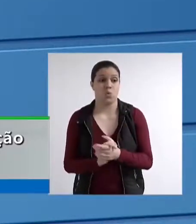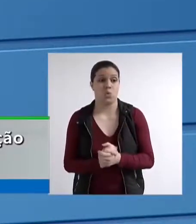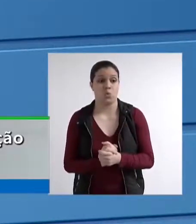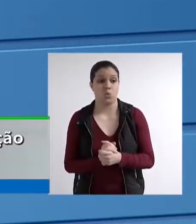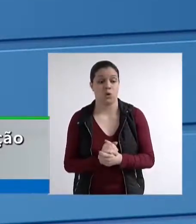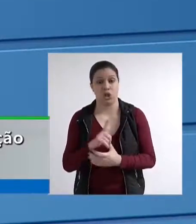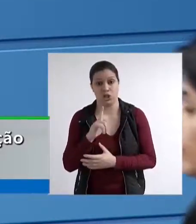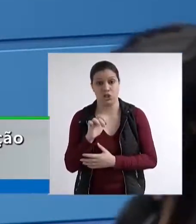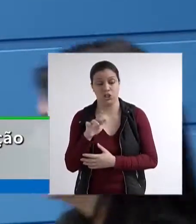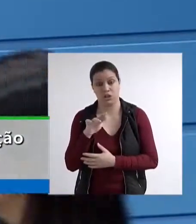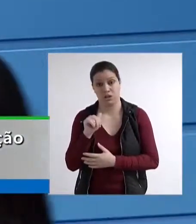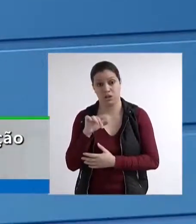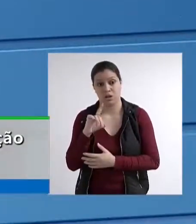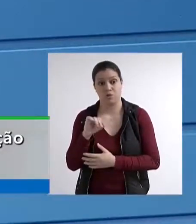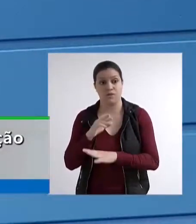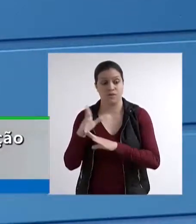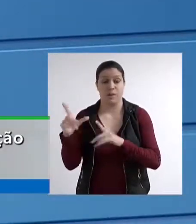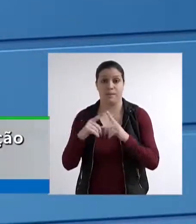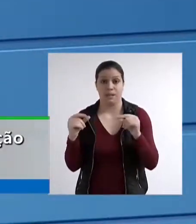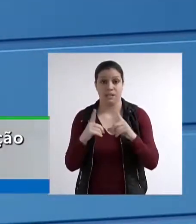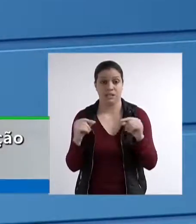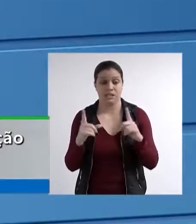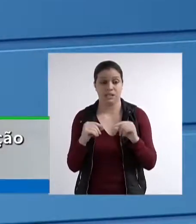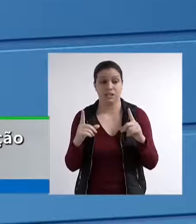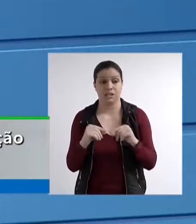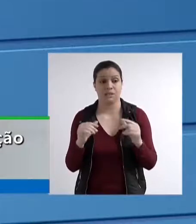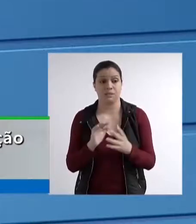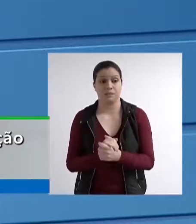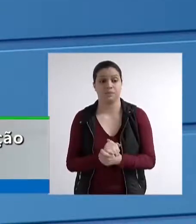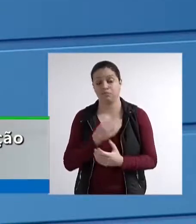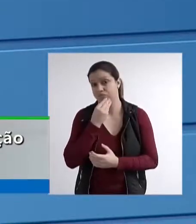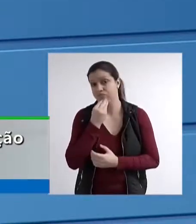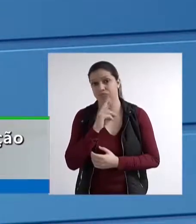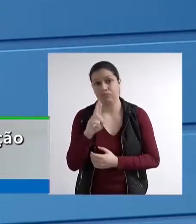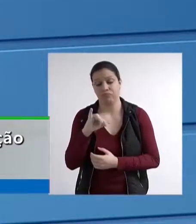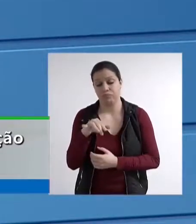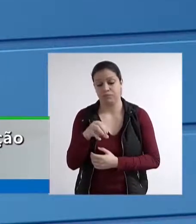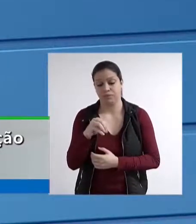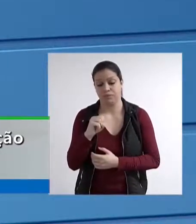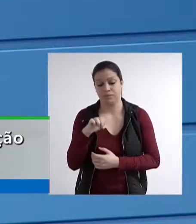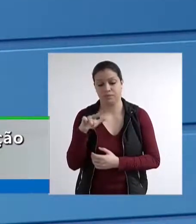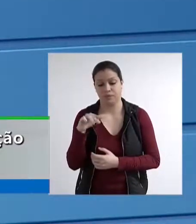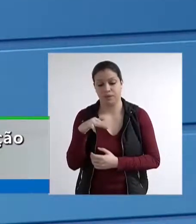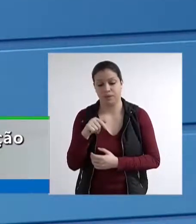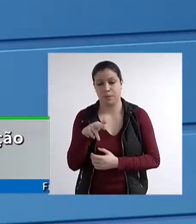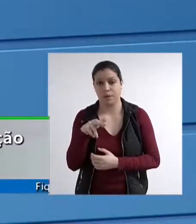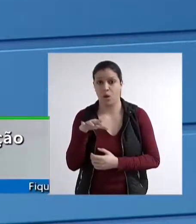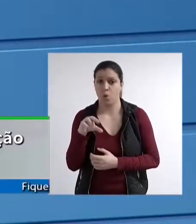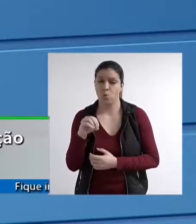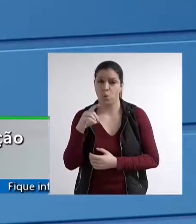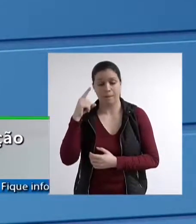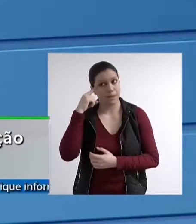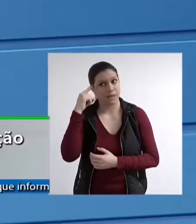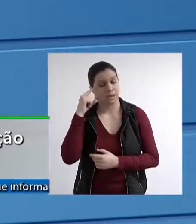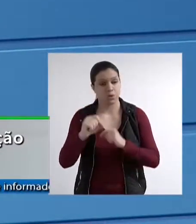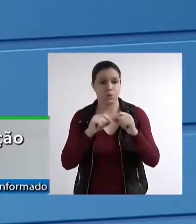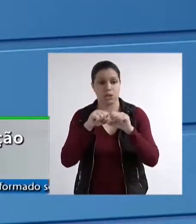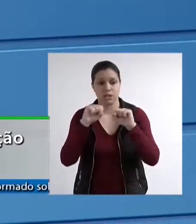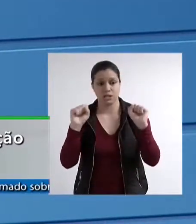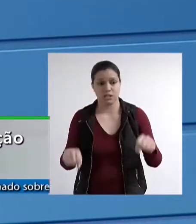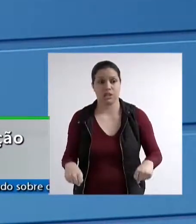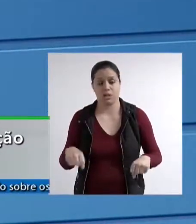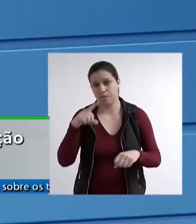Brasília, o doutor José Mauro disse que ia conhecer em Cuiabá um sistema, pensando até na possibilidade de ter